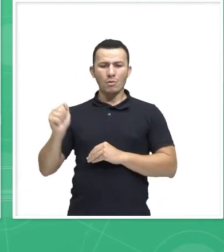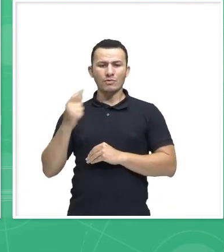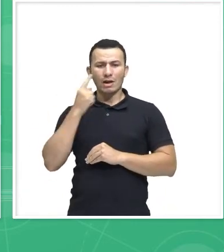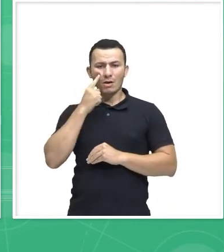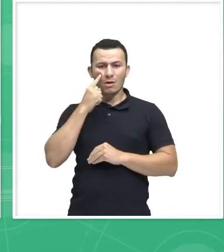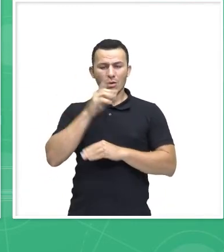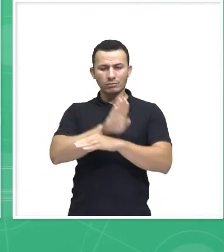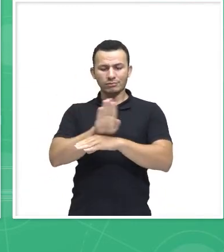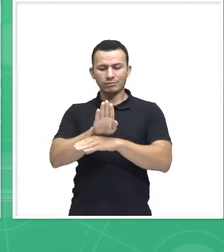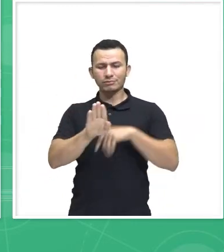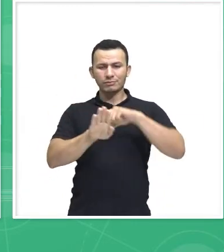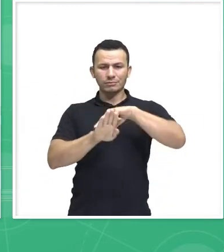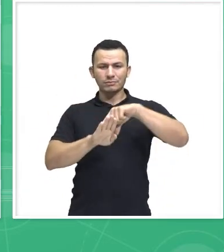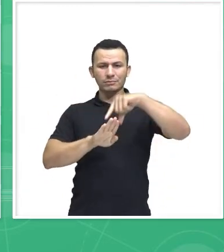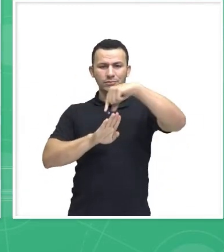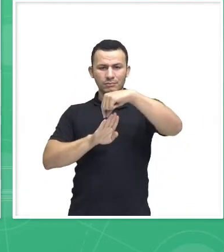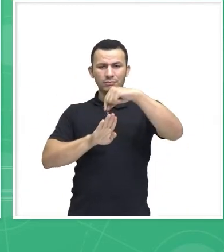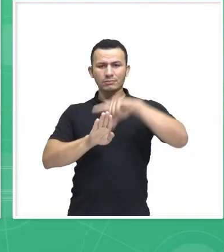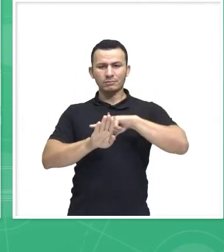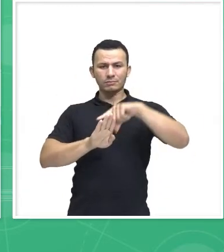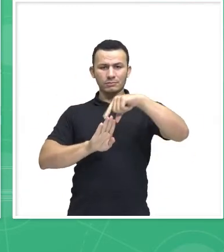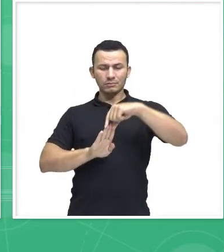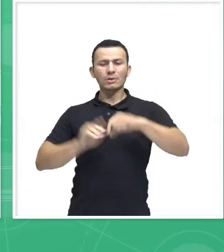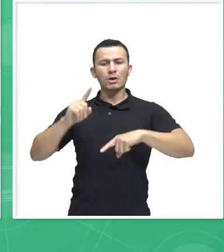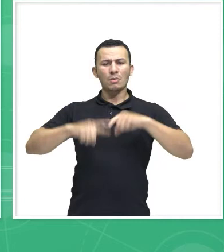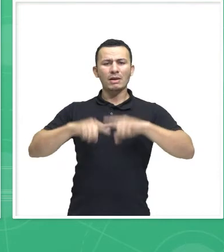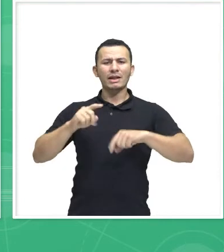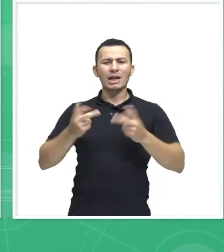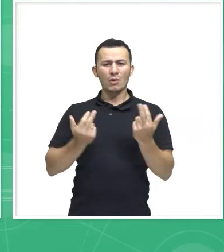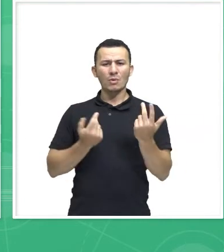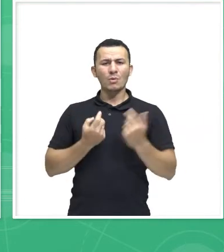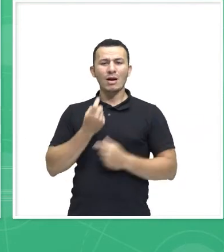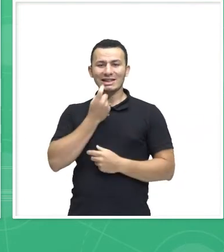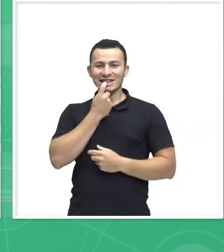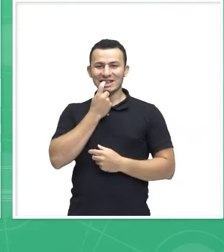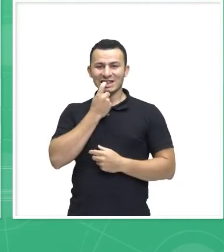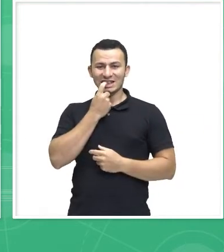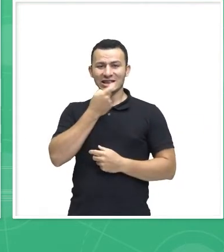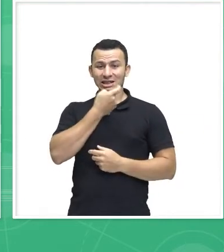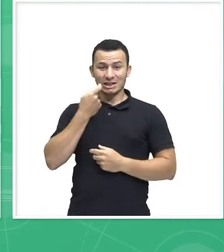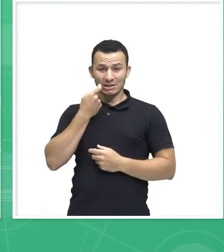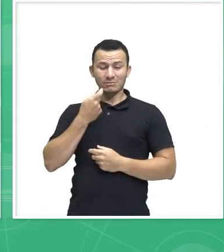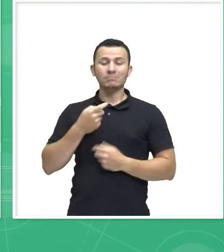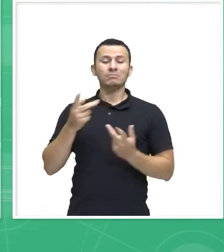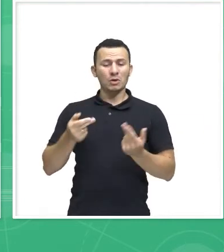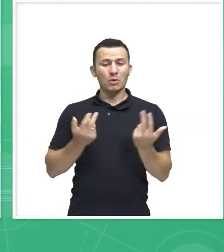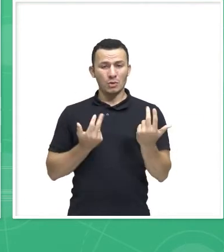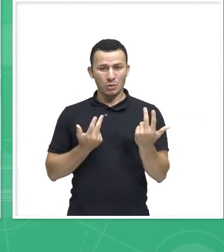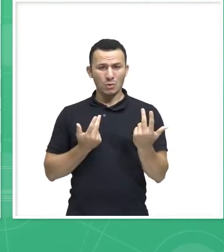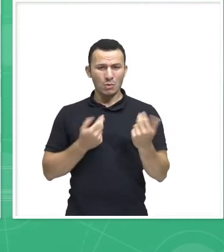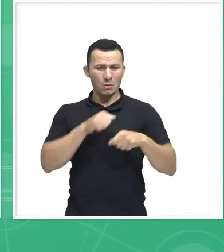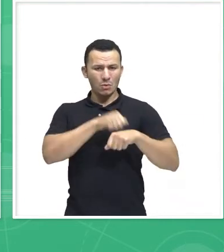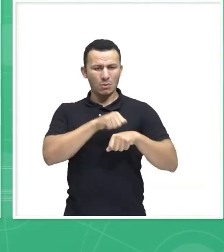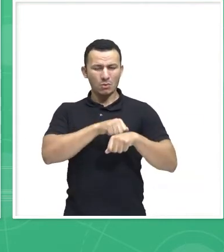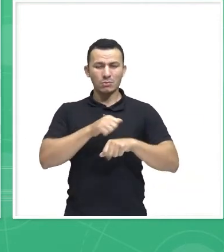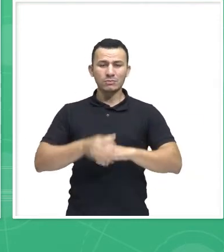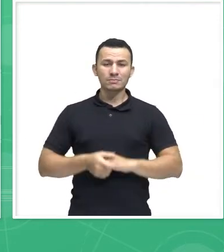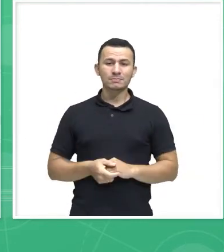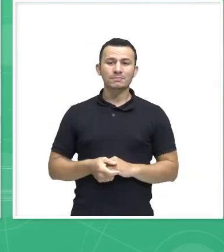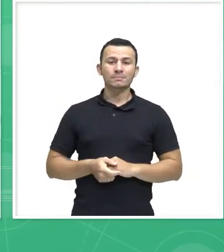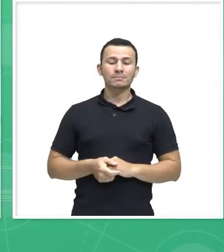e é formado ali por dentina é o mesmo material que forma o nosso dente então elas têm Esse aspecto aqui como a gente está observando